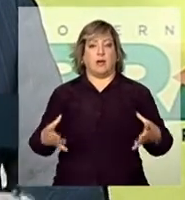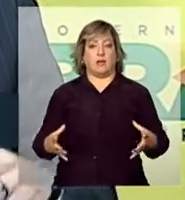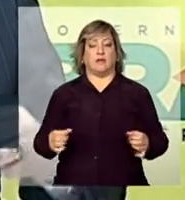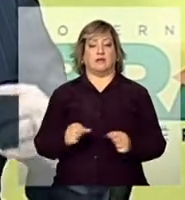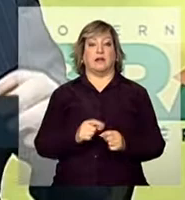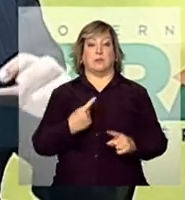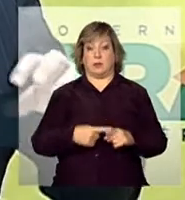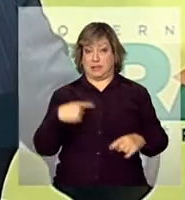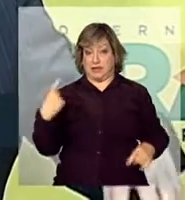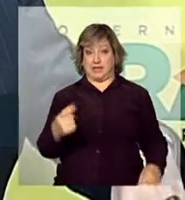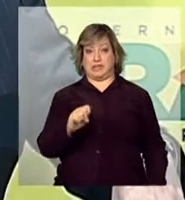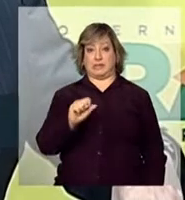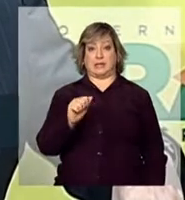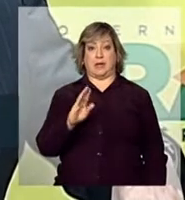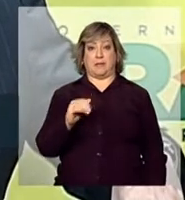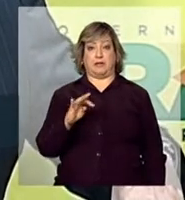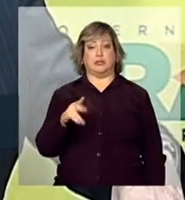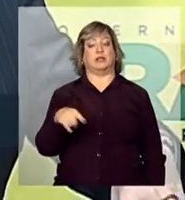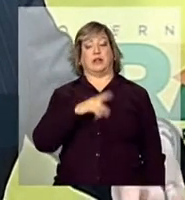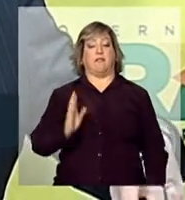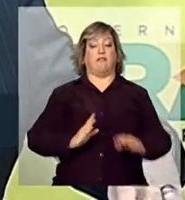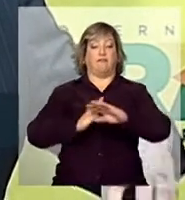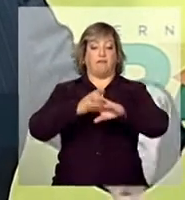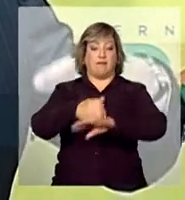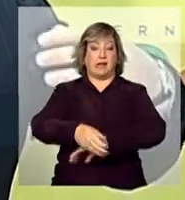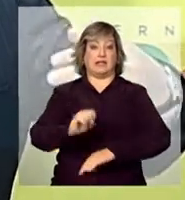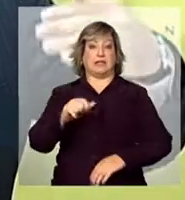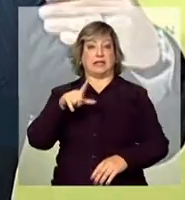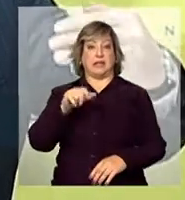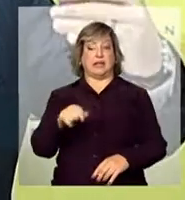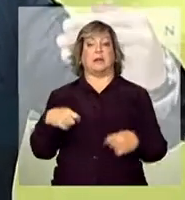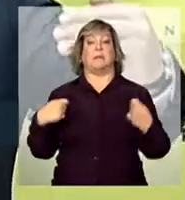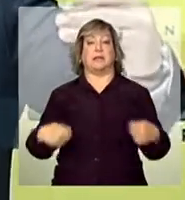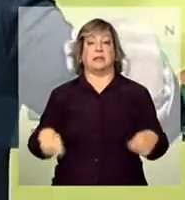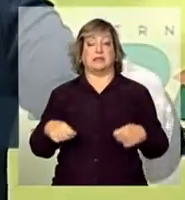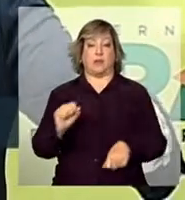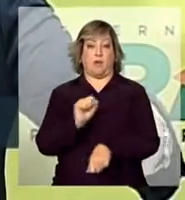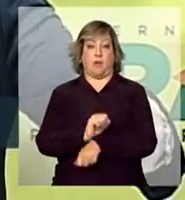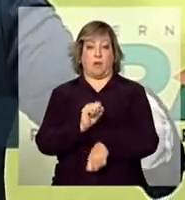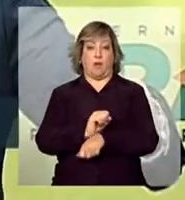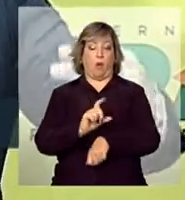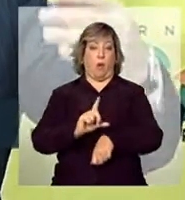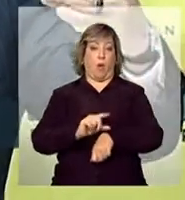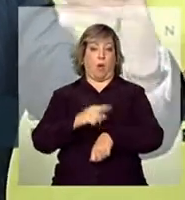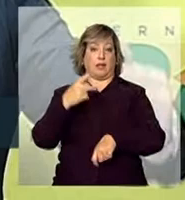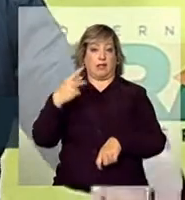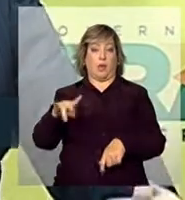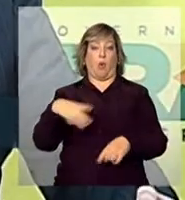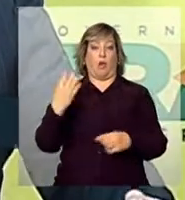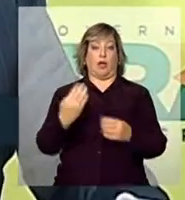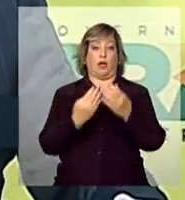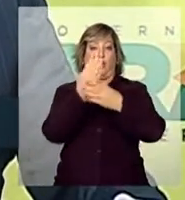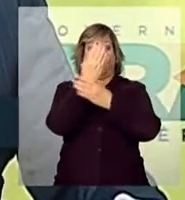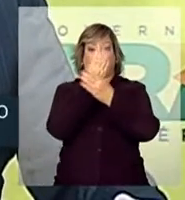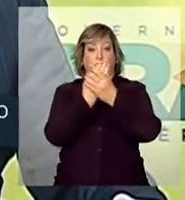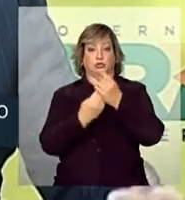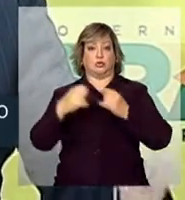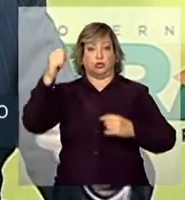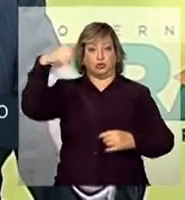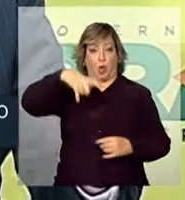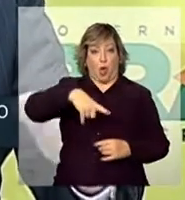sabatista porque eles eles vão para a sala tem que aguardar até o início do horário deles que é quando o sol se põe